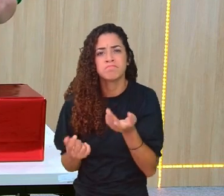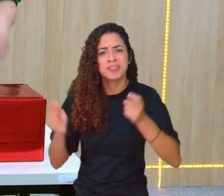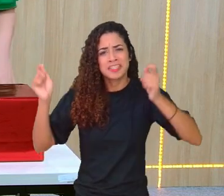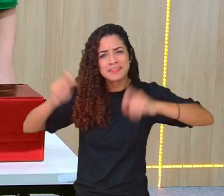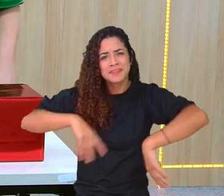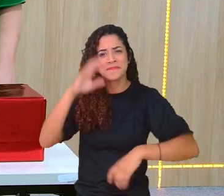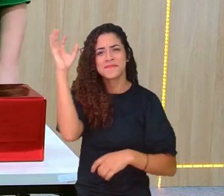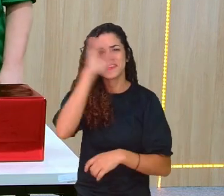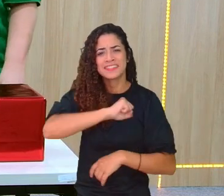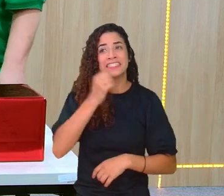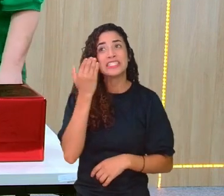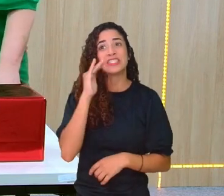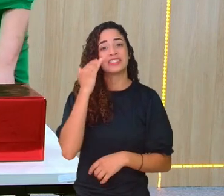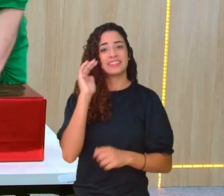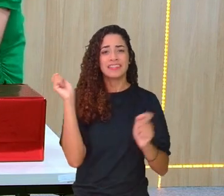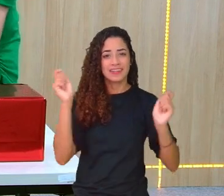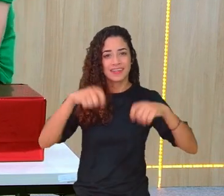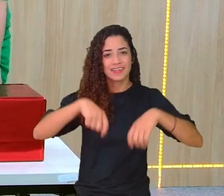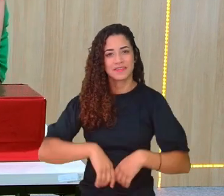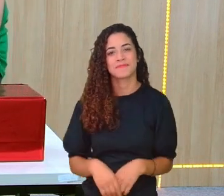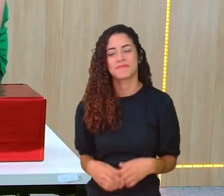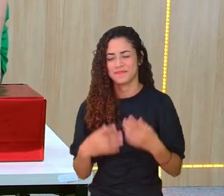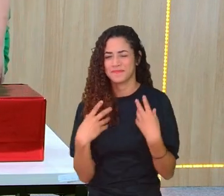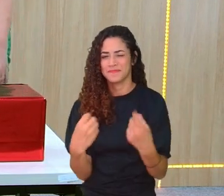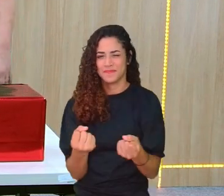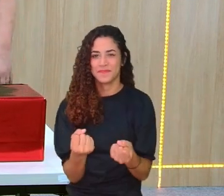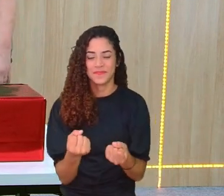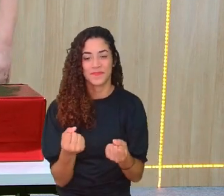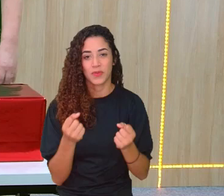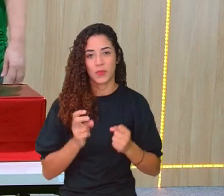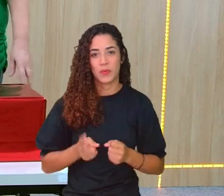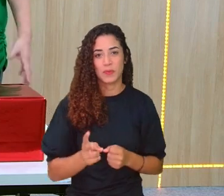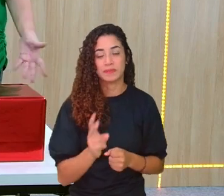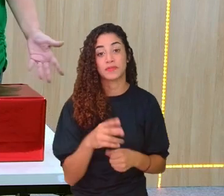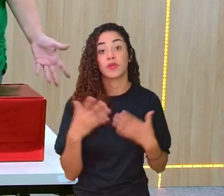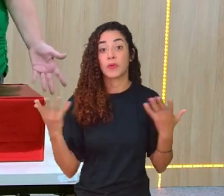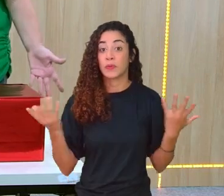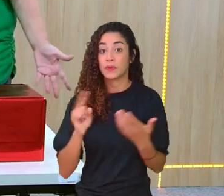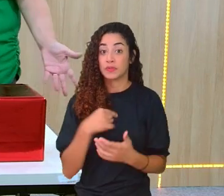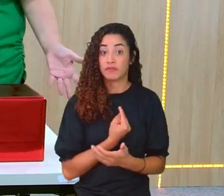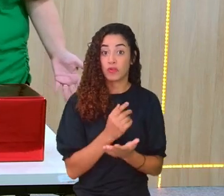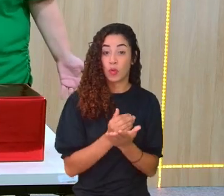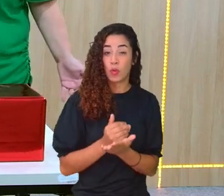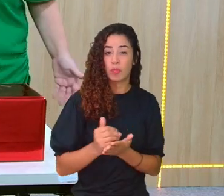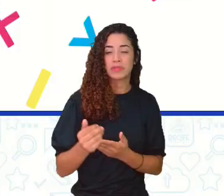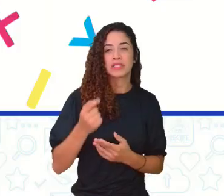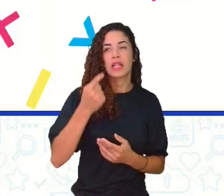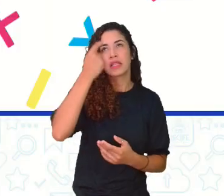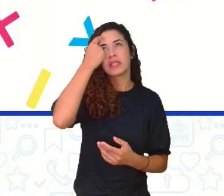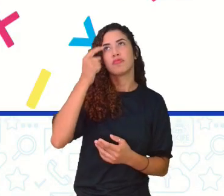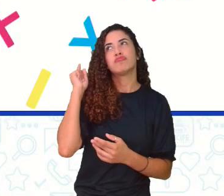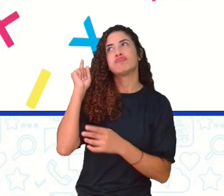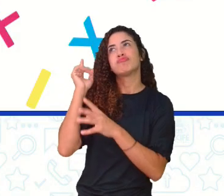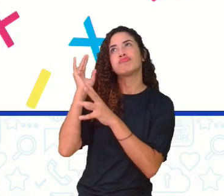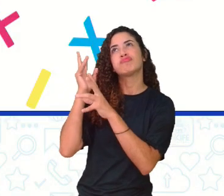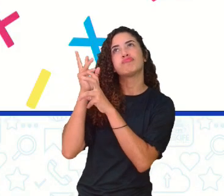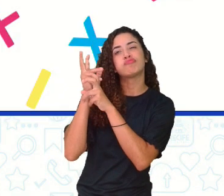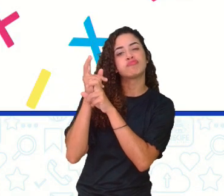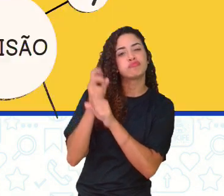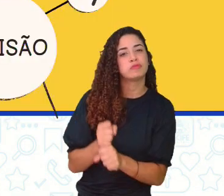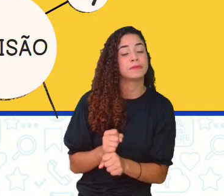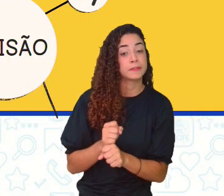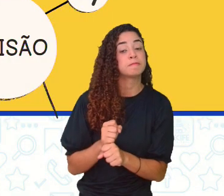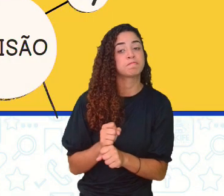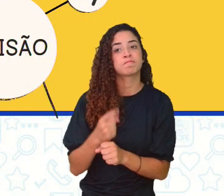tá? Então, vamos lá. A gente vai começar recapitulando. A gente sempre traz